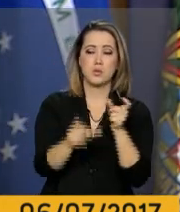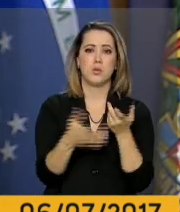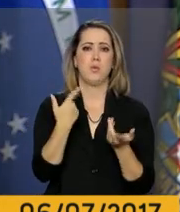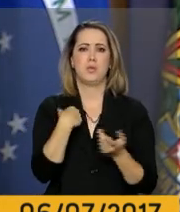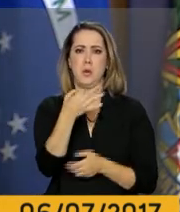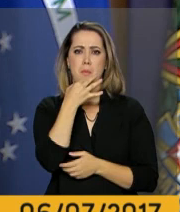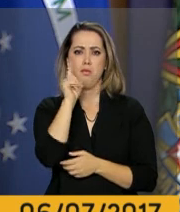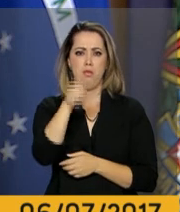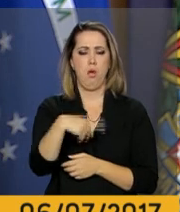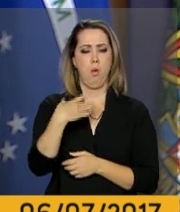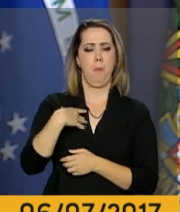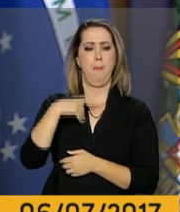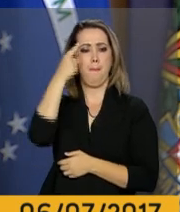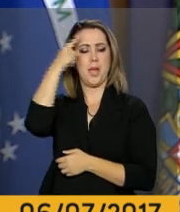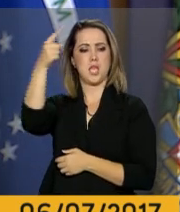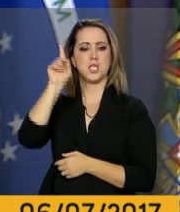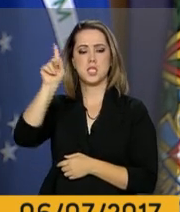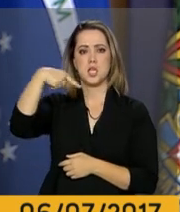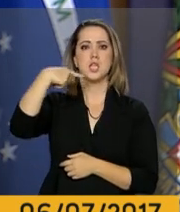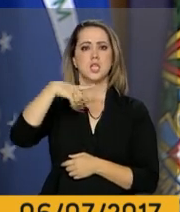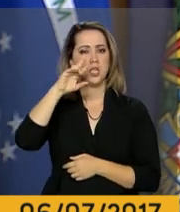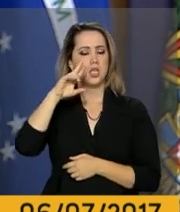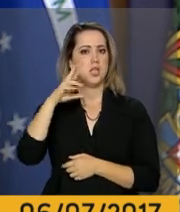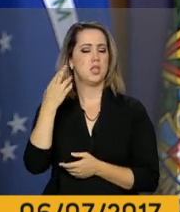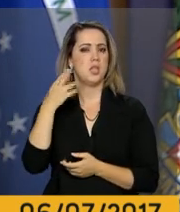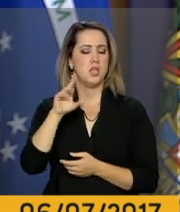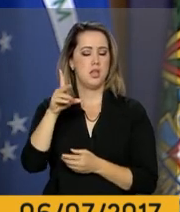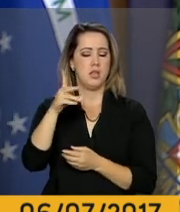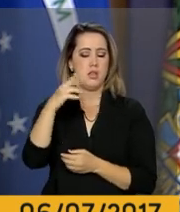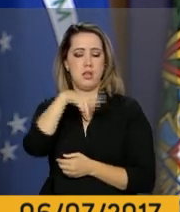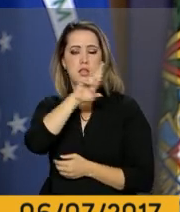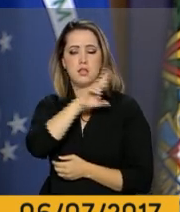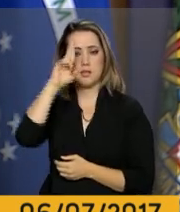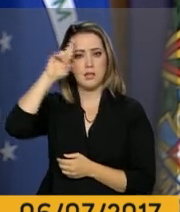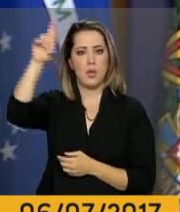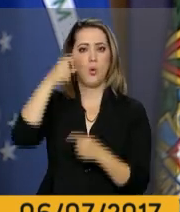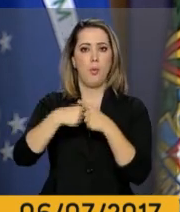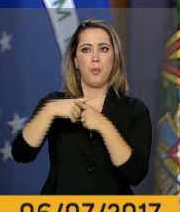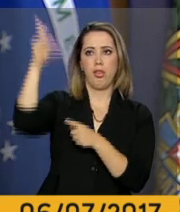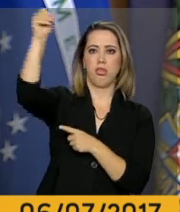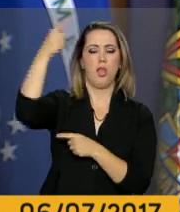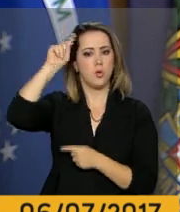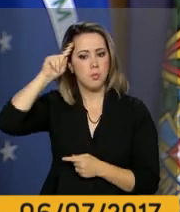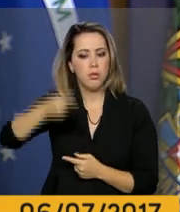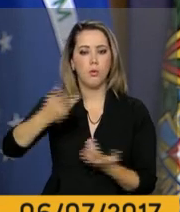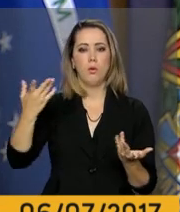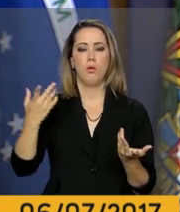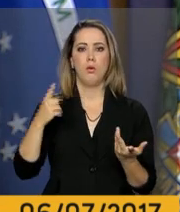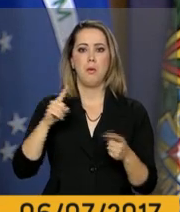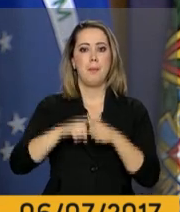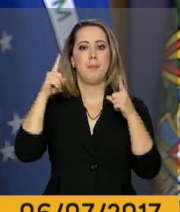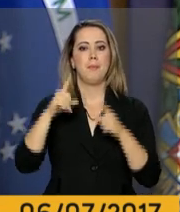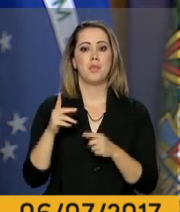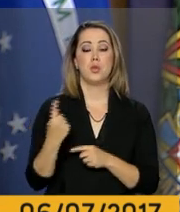que são autoridades iluminados com uma centelha divina que não são autoridades emanadas do único dono